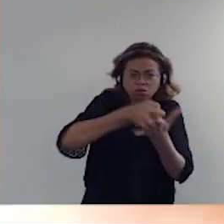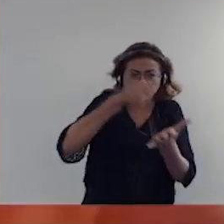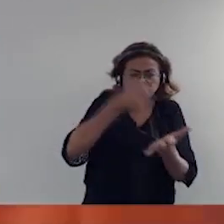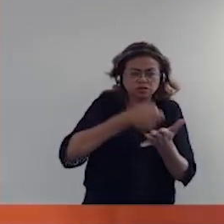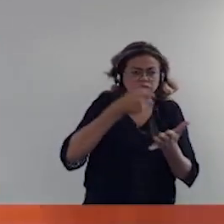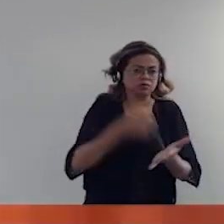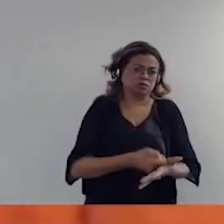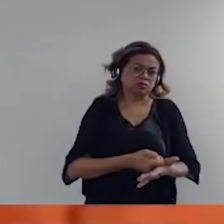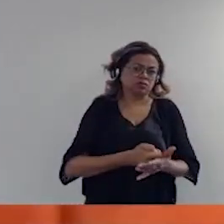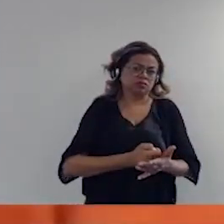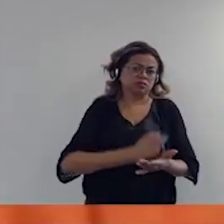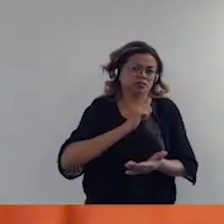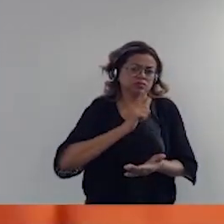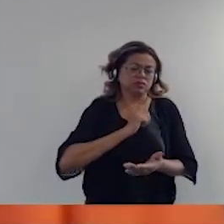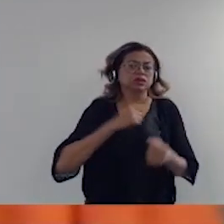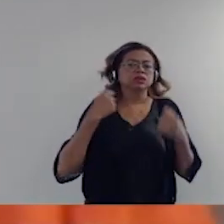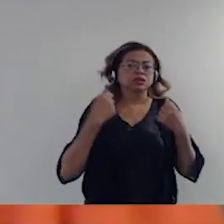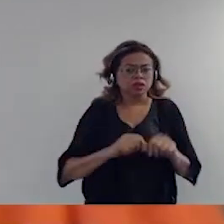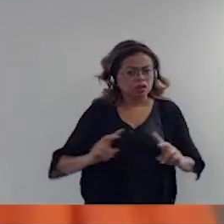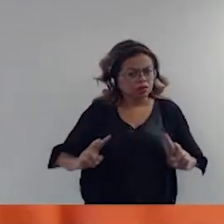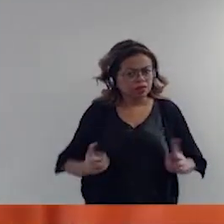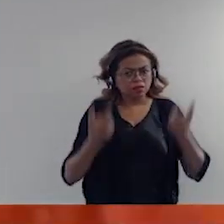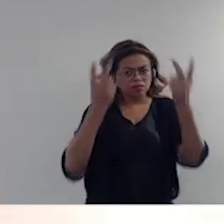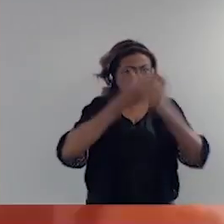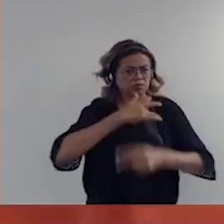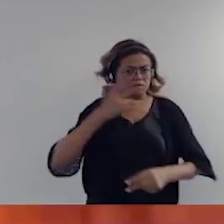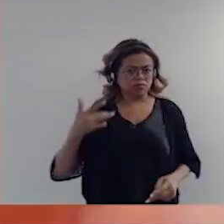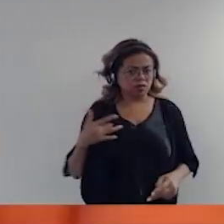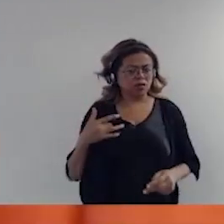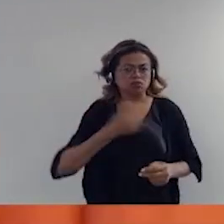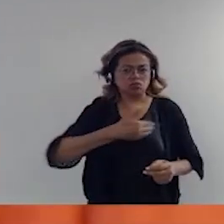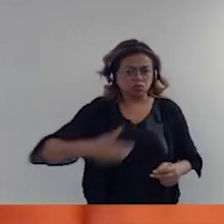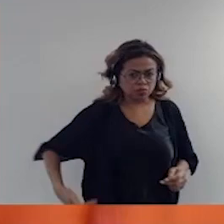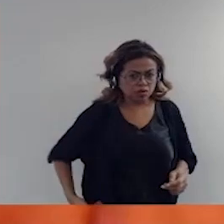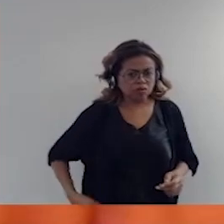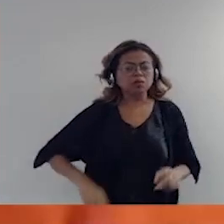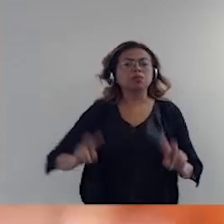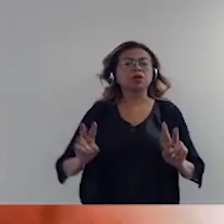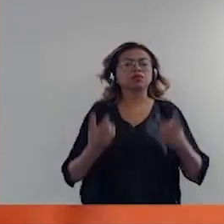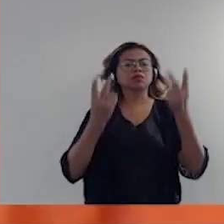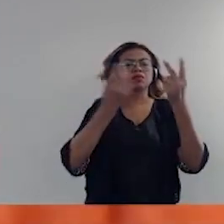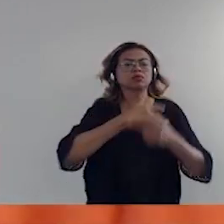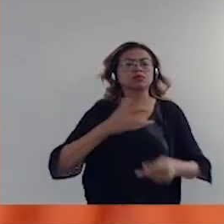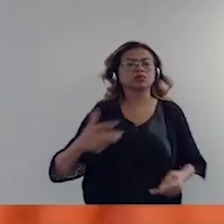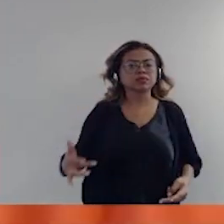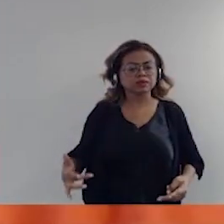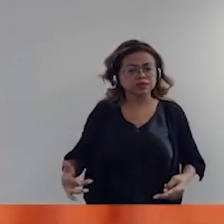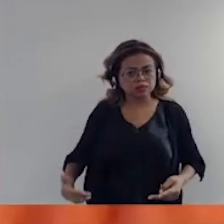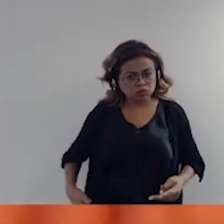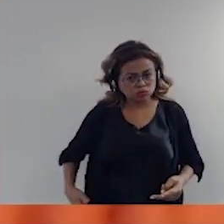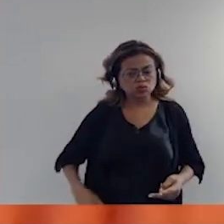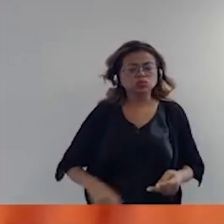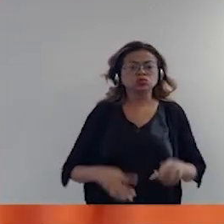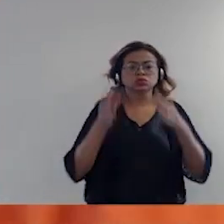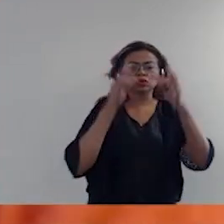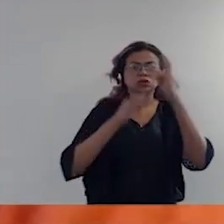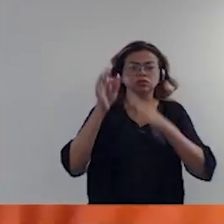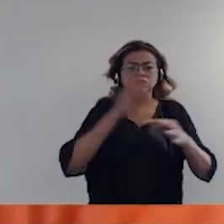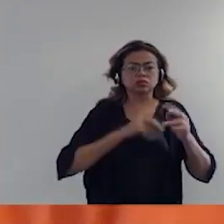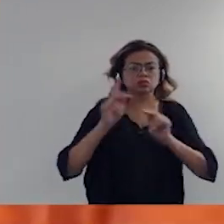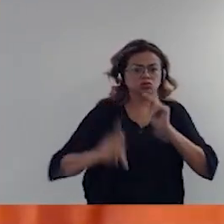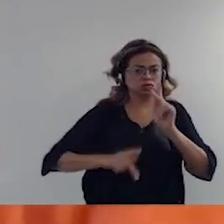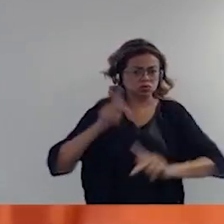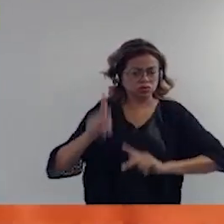obrigatoriamente tem que ter uma valorização da saúde pública, tem que ter uma valorização do acesso à tecnologia das pessoas, que